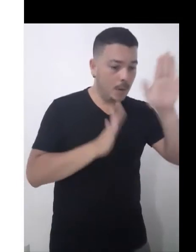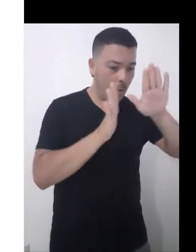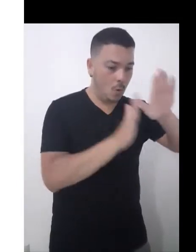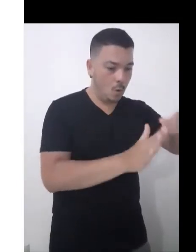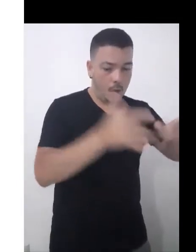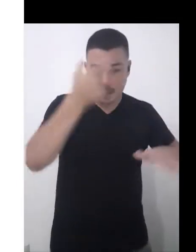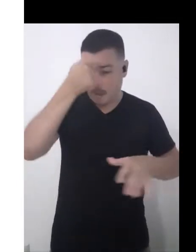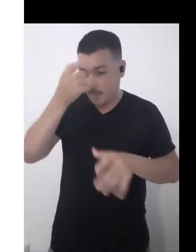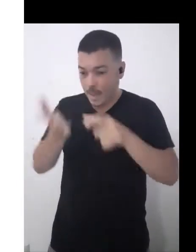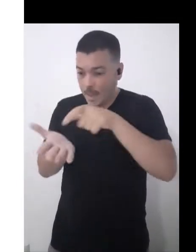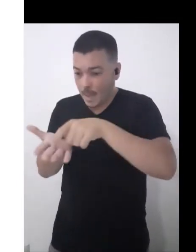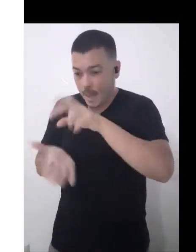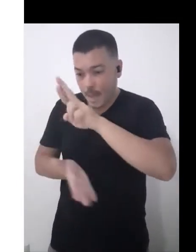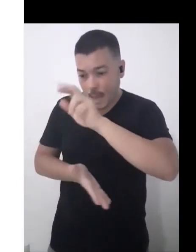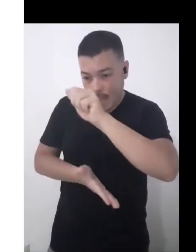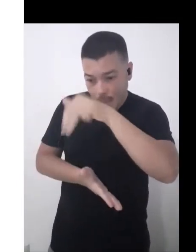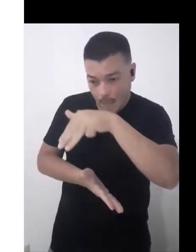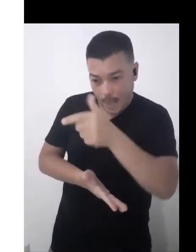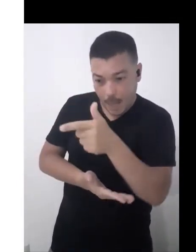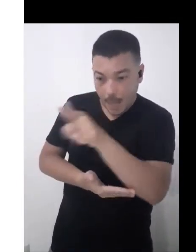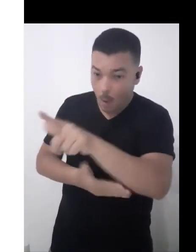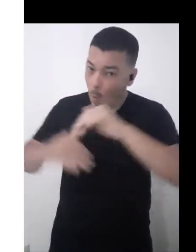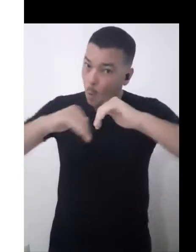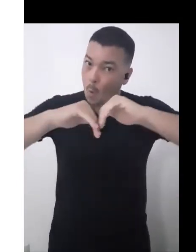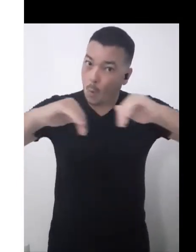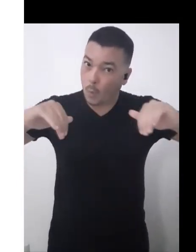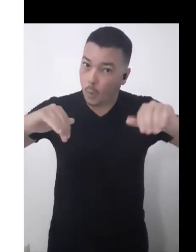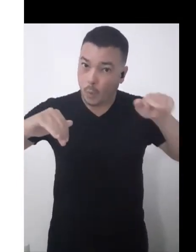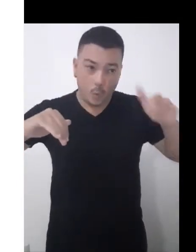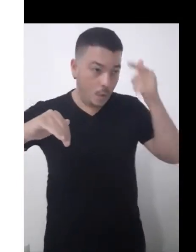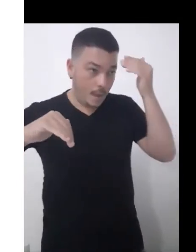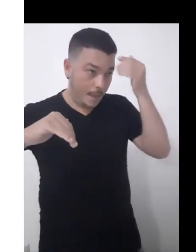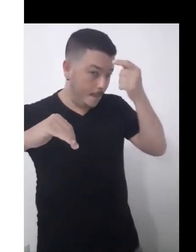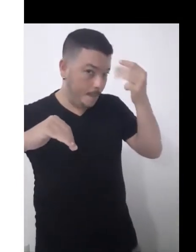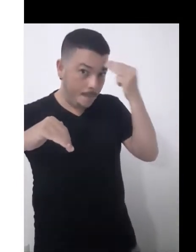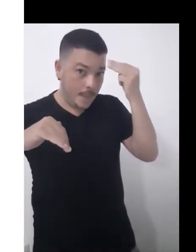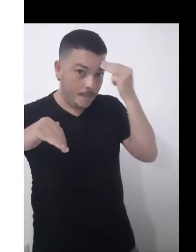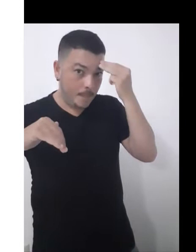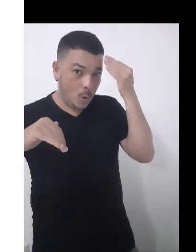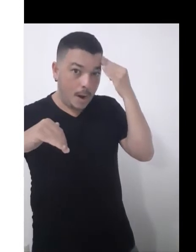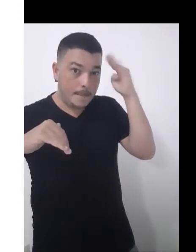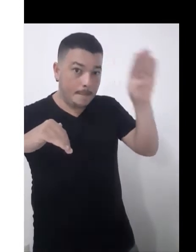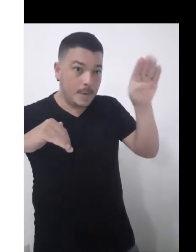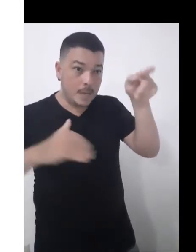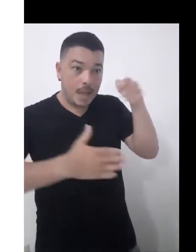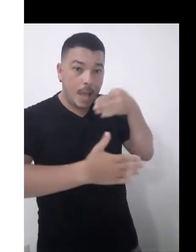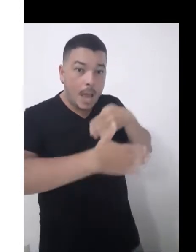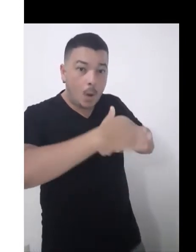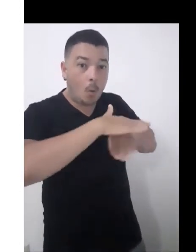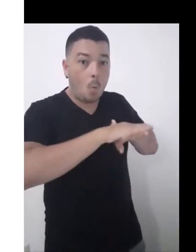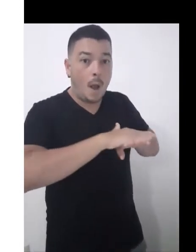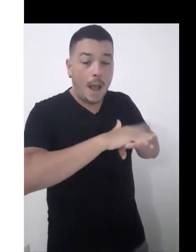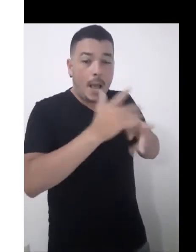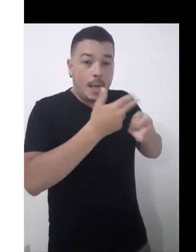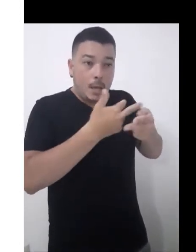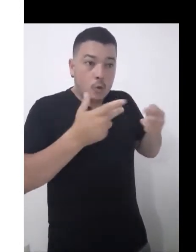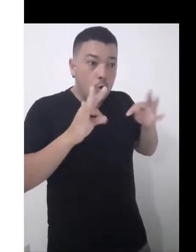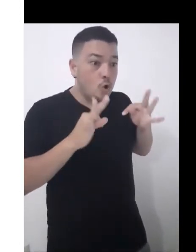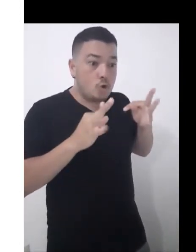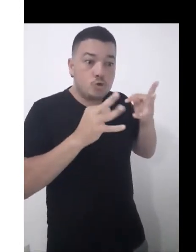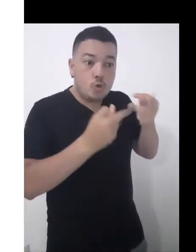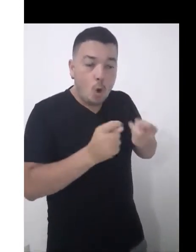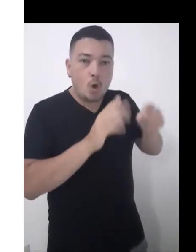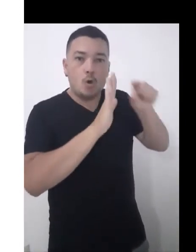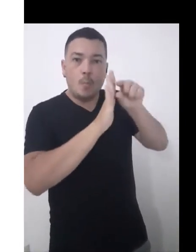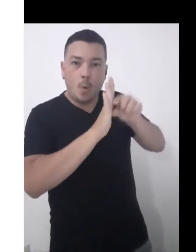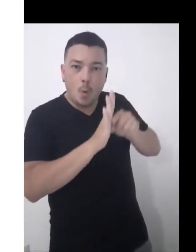memória RAM é outra. A memória principal é um tipo de dispositivo de armazenamento que guarda todos os programas e